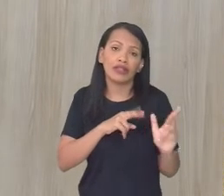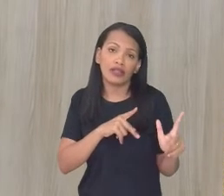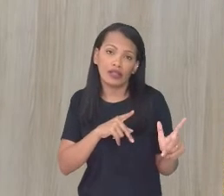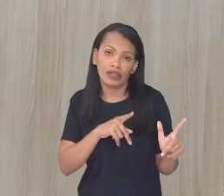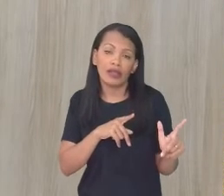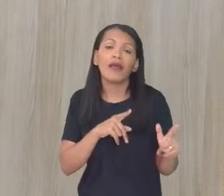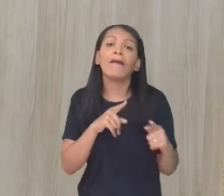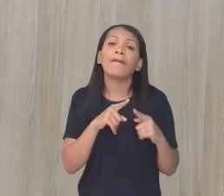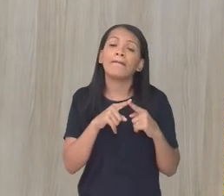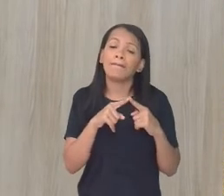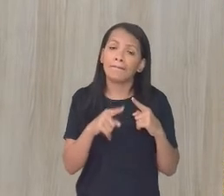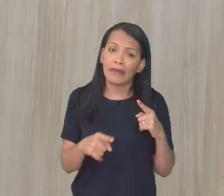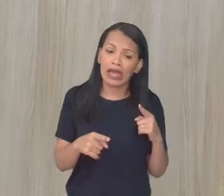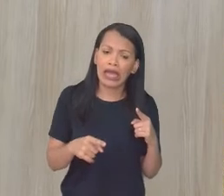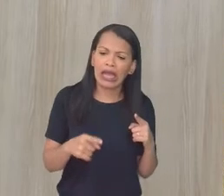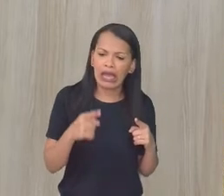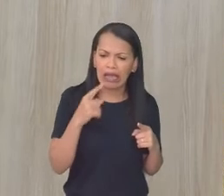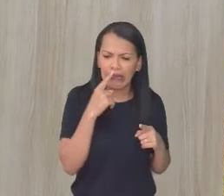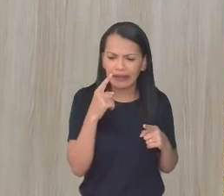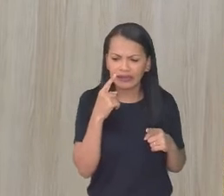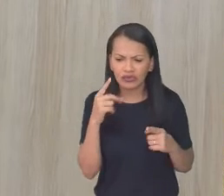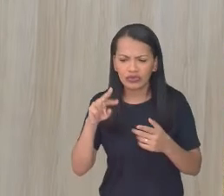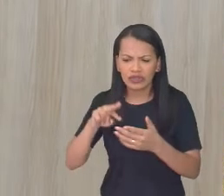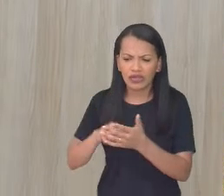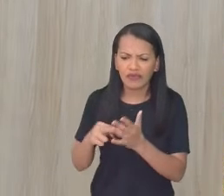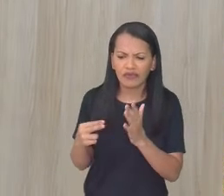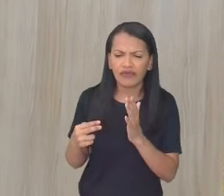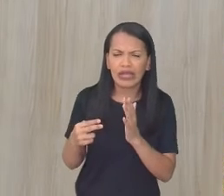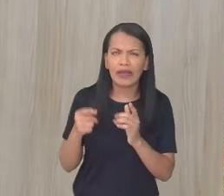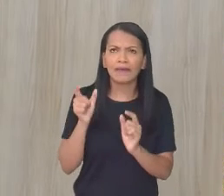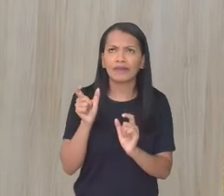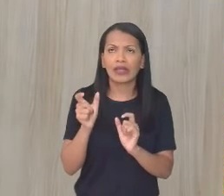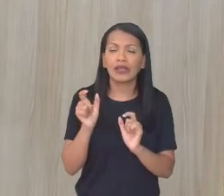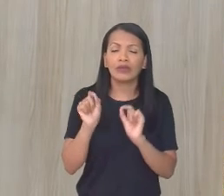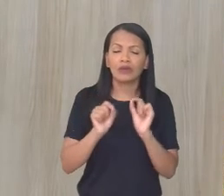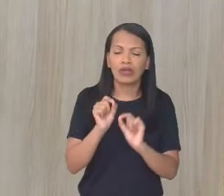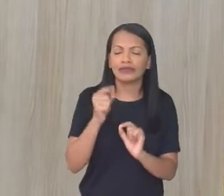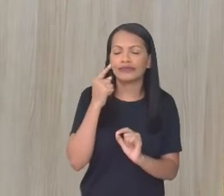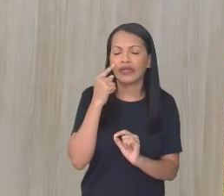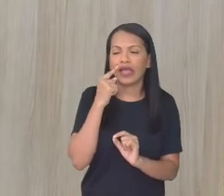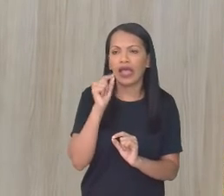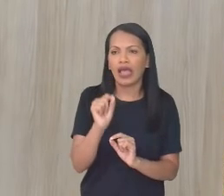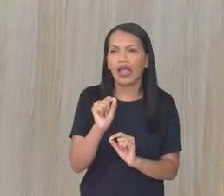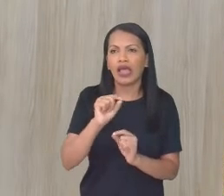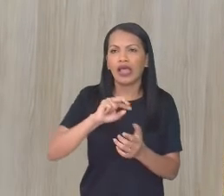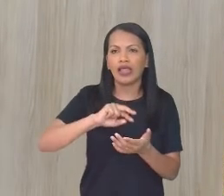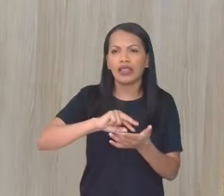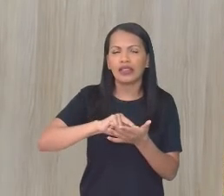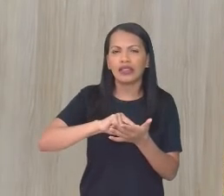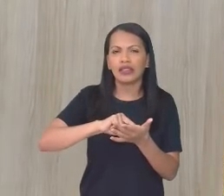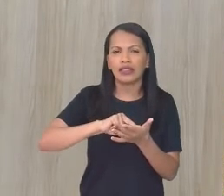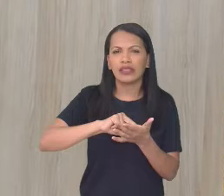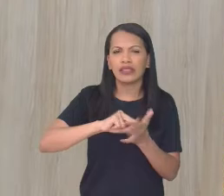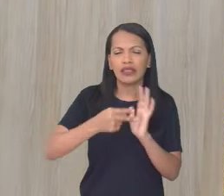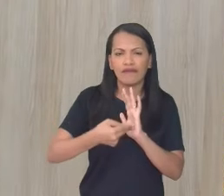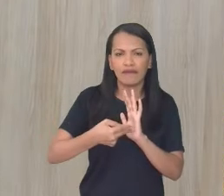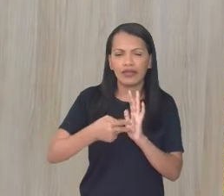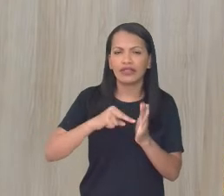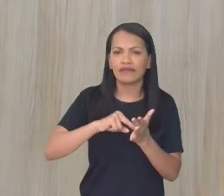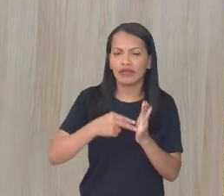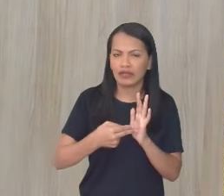com pronúncia idêntica. Então, existem palavras, não é? Que tem